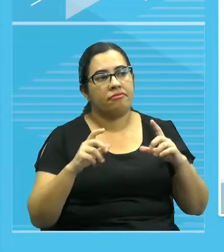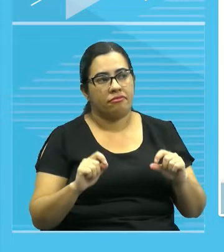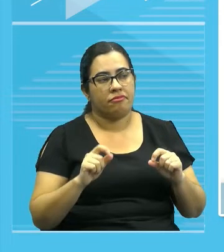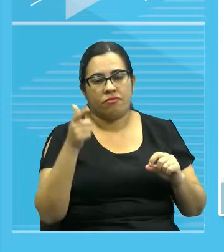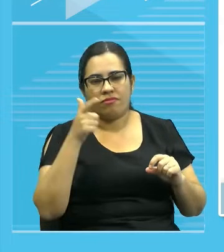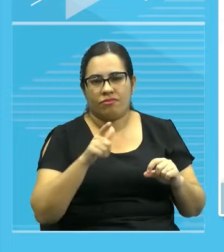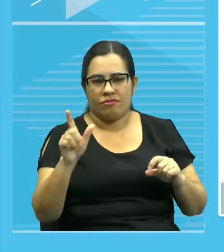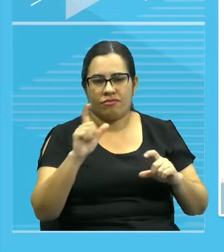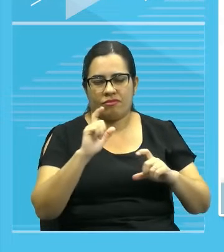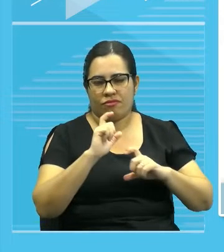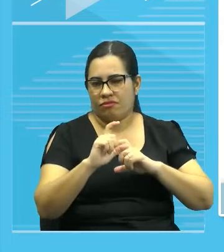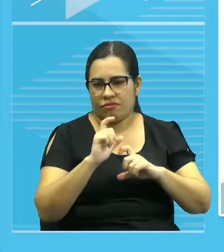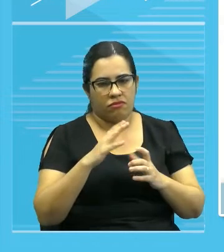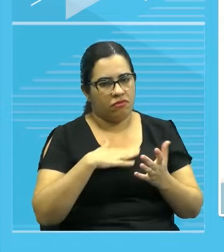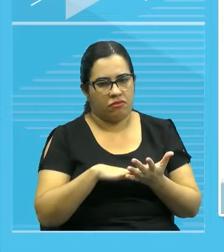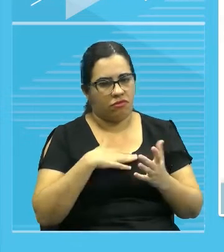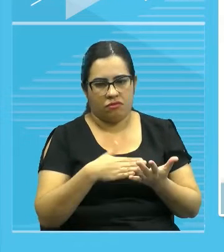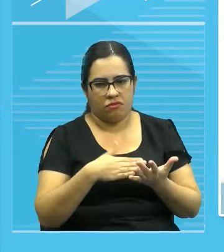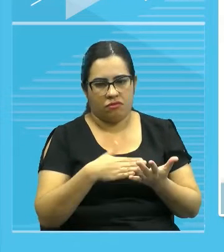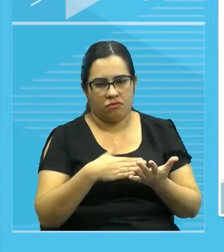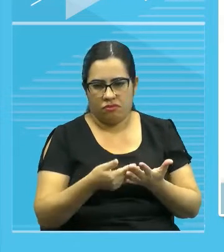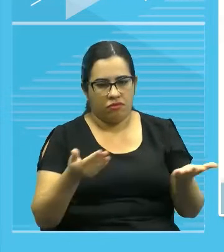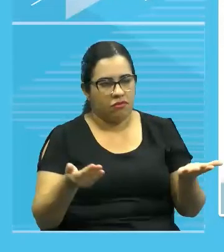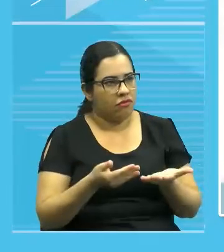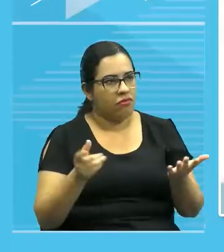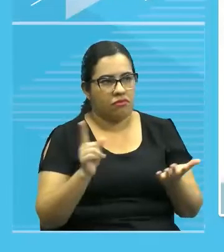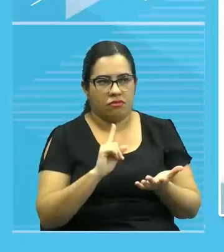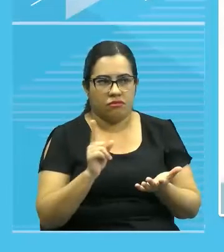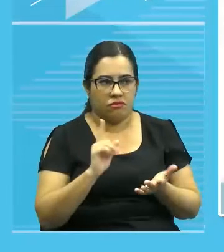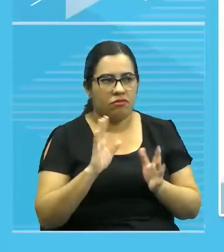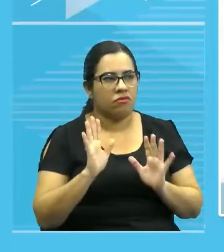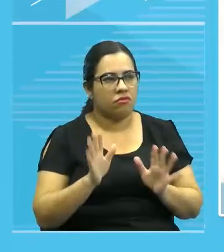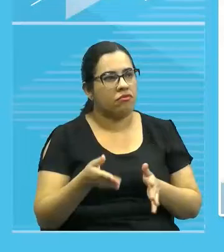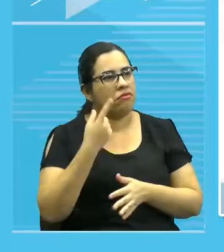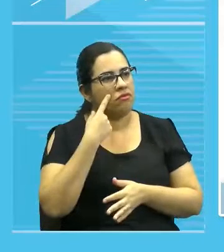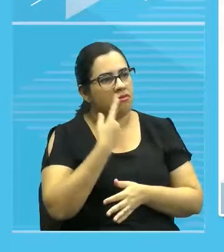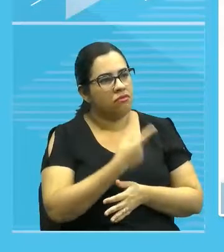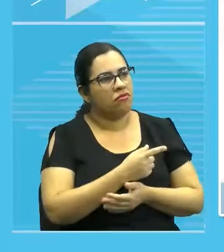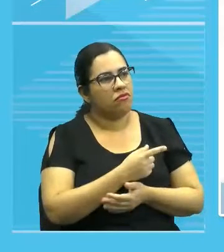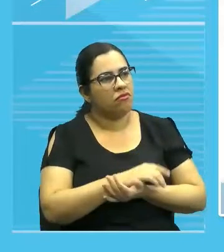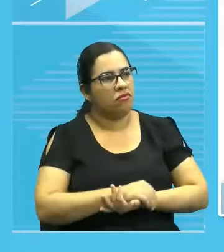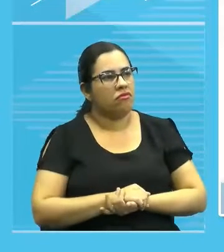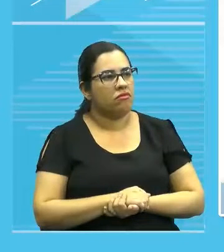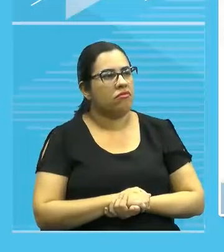outro quadrinho Não vou traduzir isso aqui agora não vou fazer como eu tava fazendo